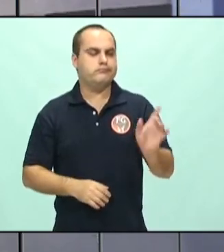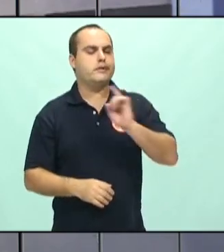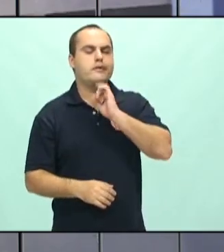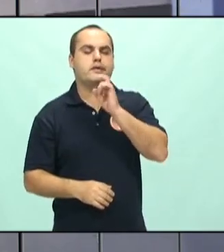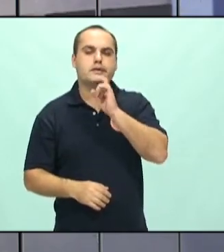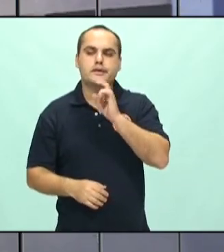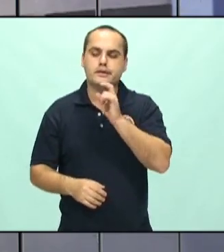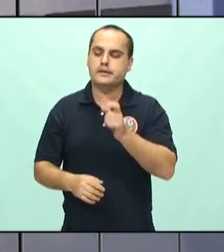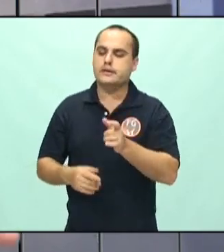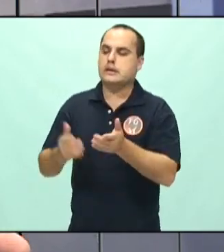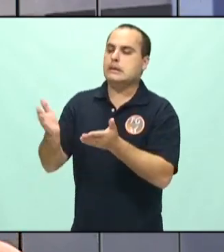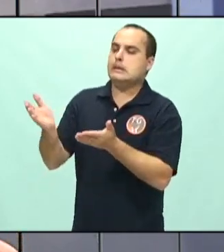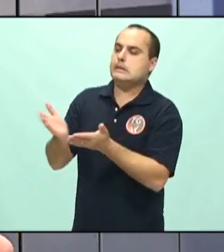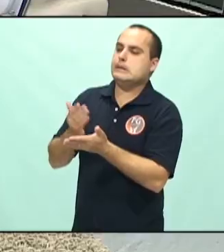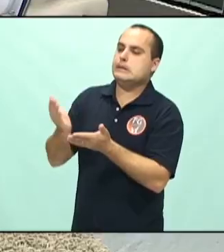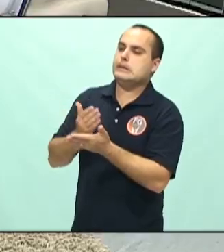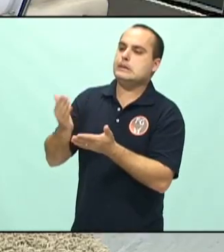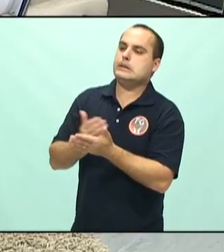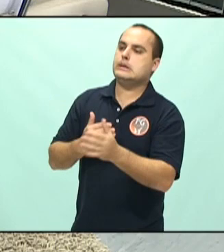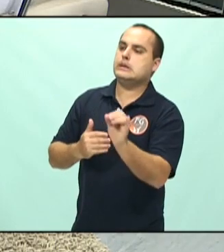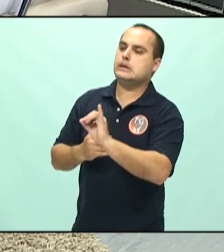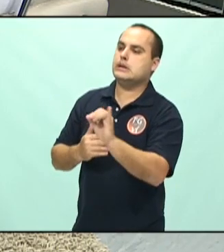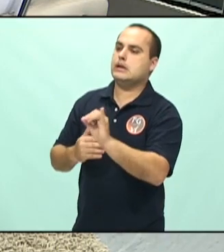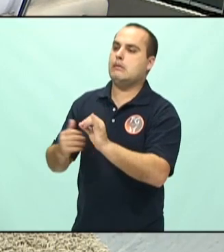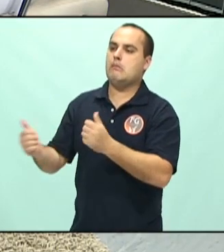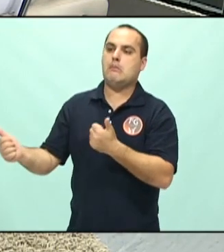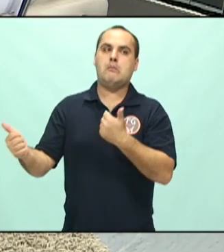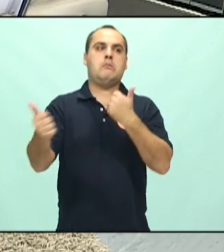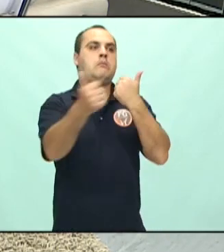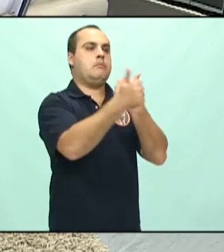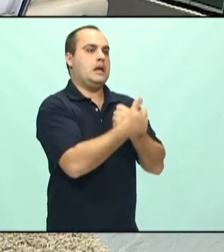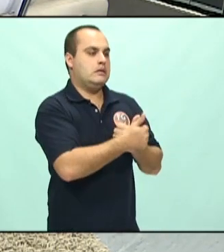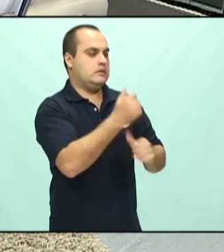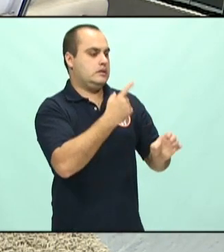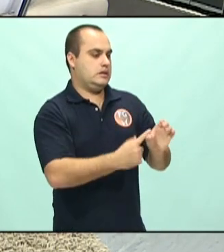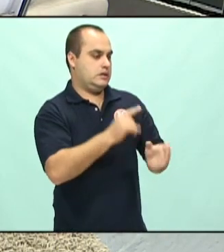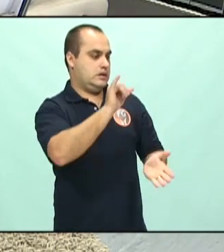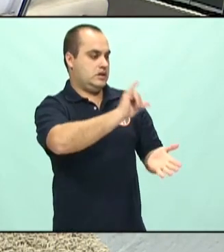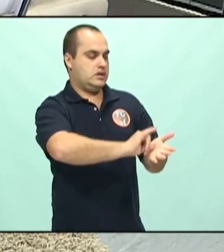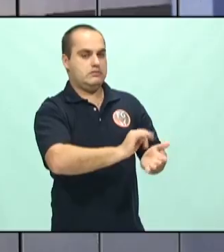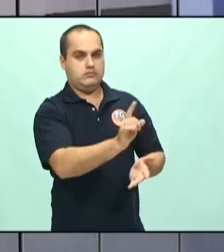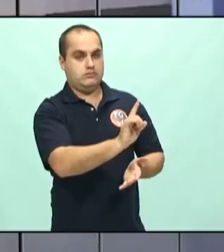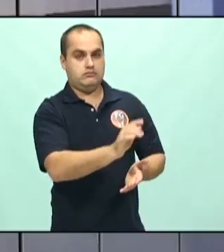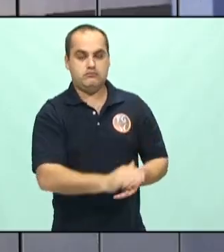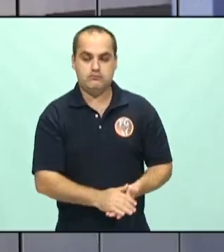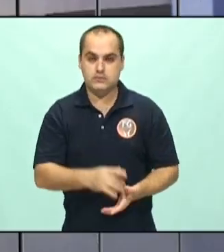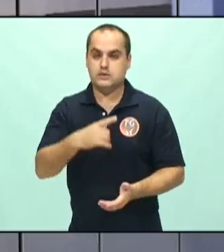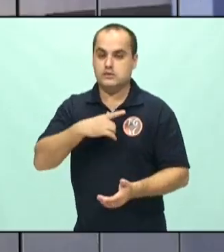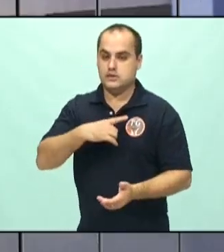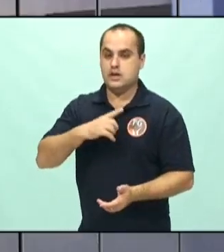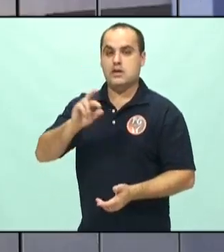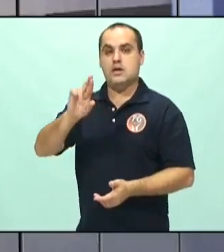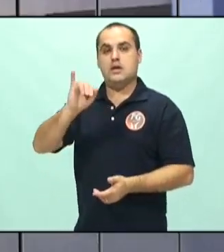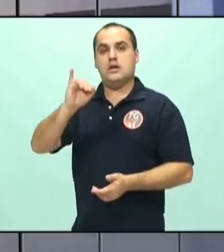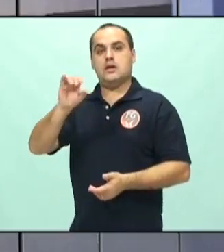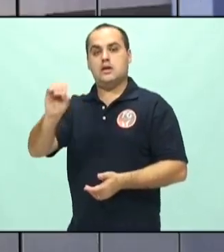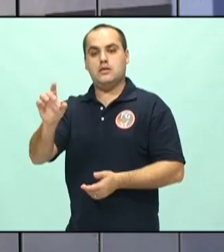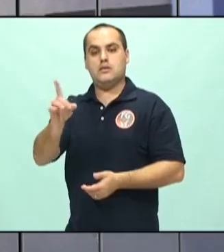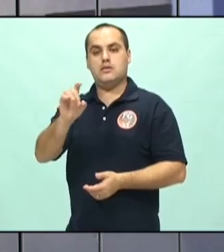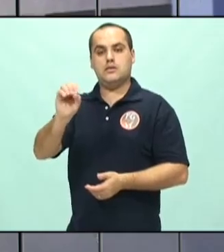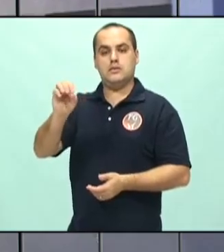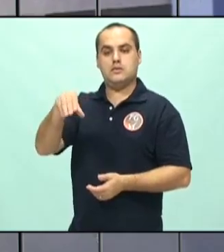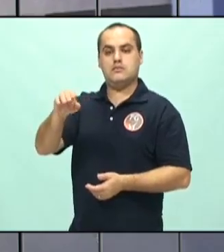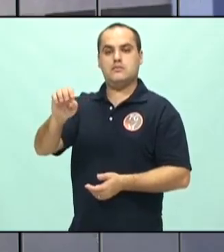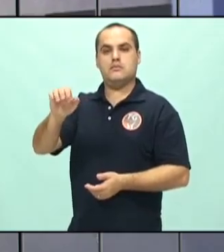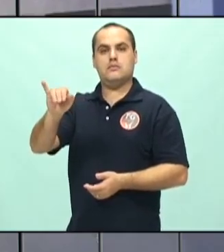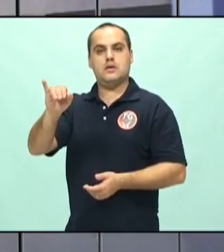é pra perto da cidade tem que ir para longe hoje eu tenho a minha lá no rio do meio da três quilômetros